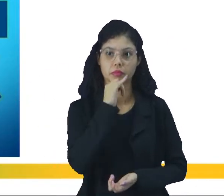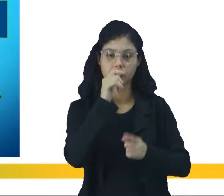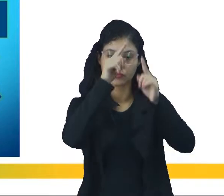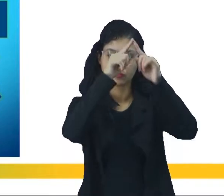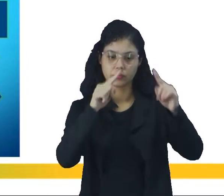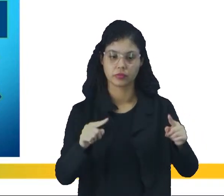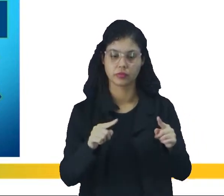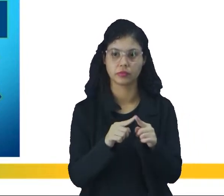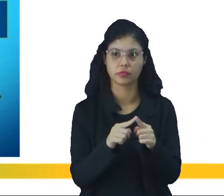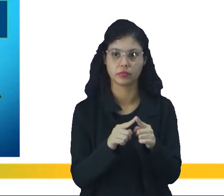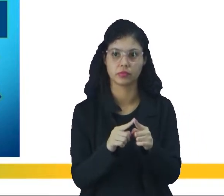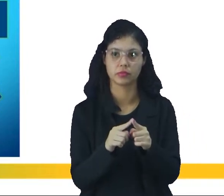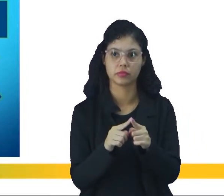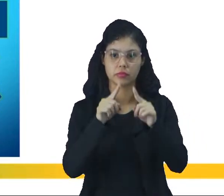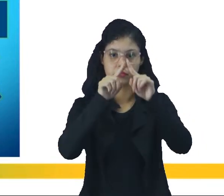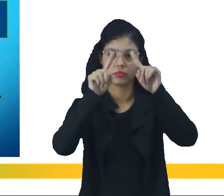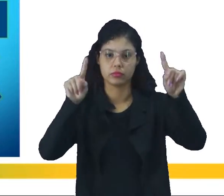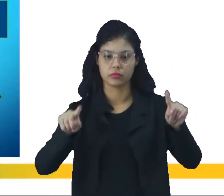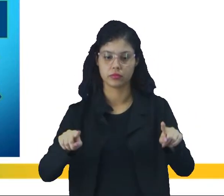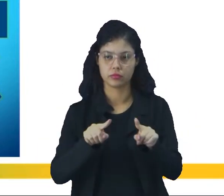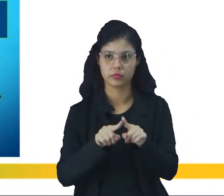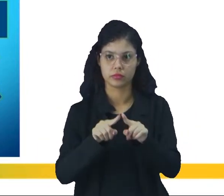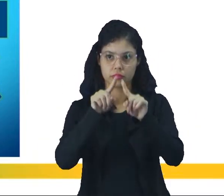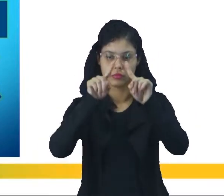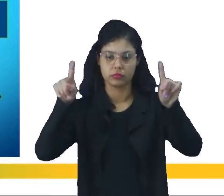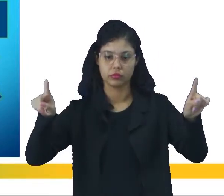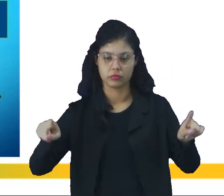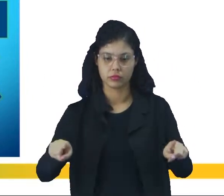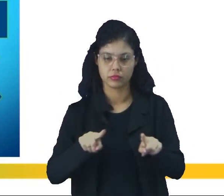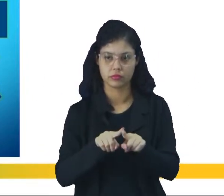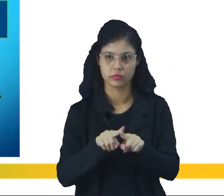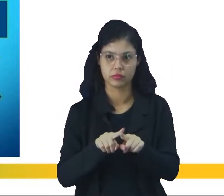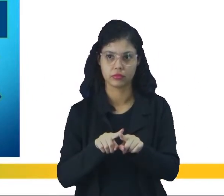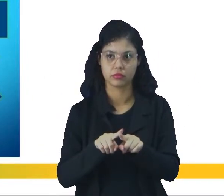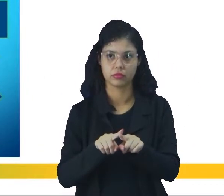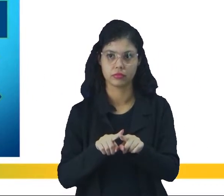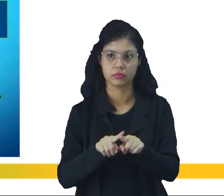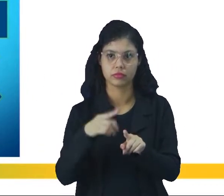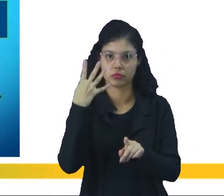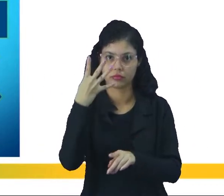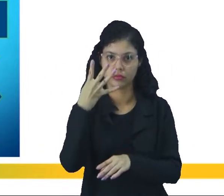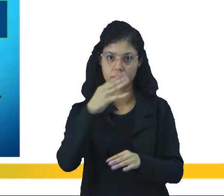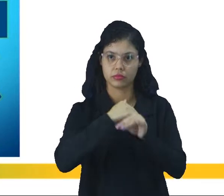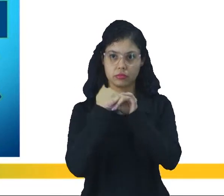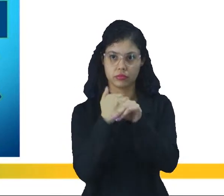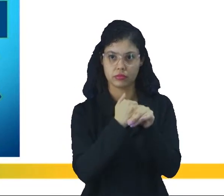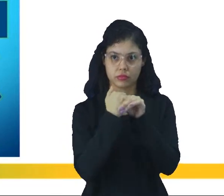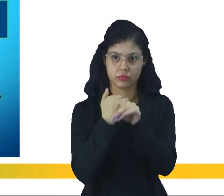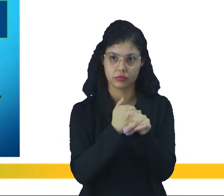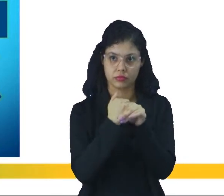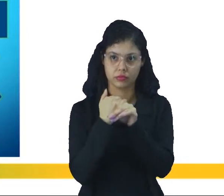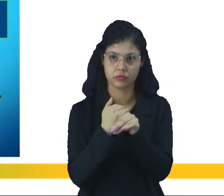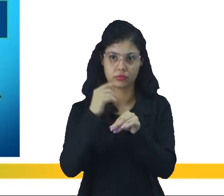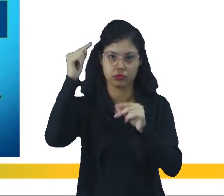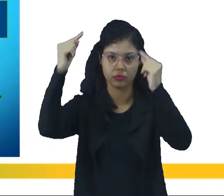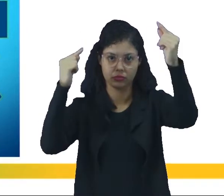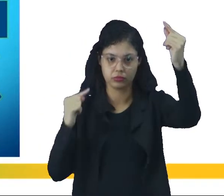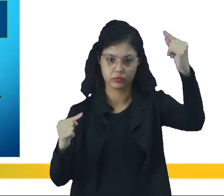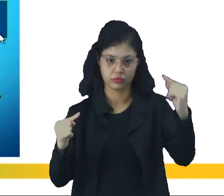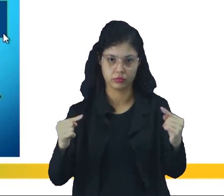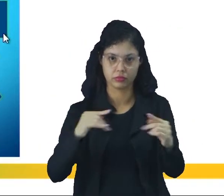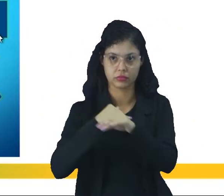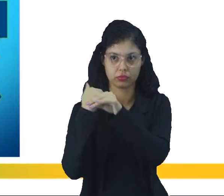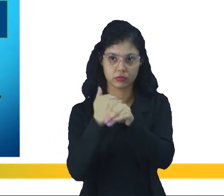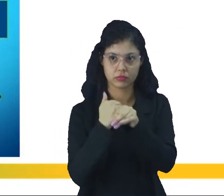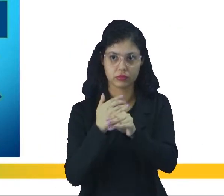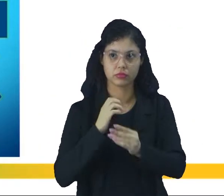do triângulo, aqui eu tenho um quadrado e eu tenho um retângulo. Quadrado, os 4 lados iguais e os 4 ângulos também iguais a